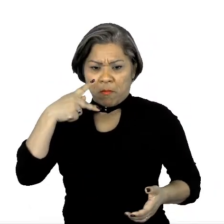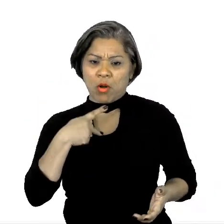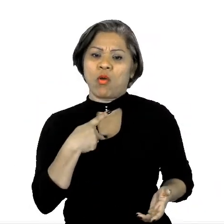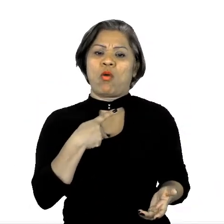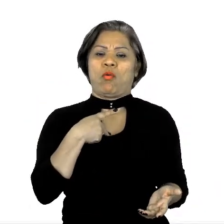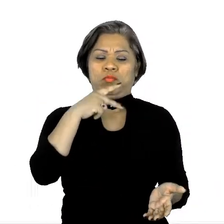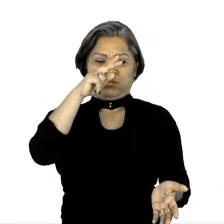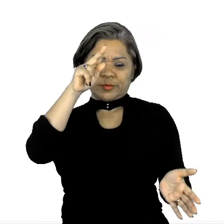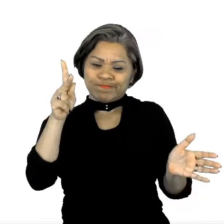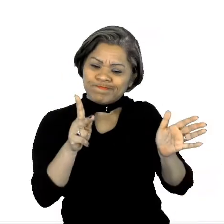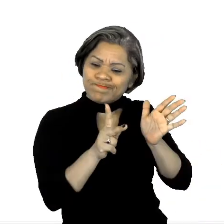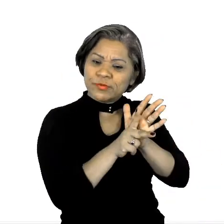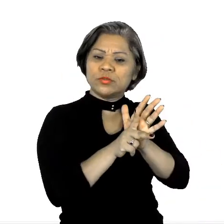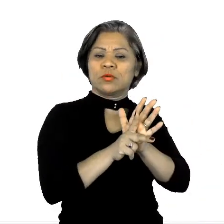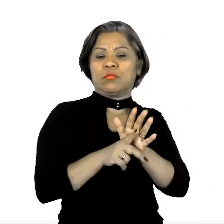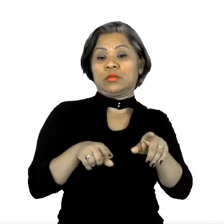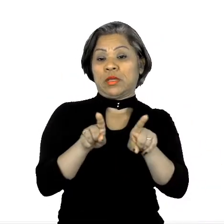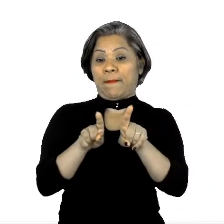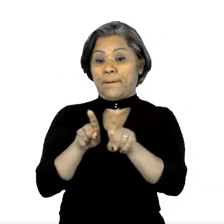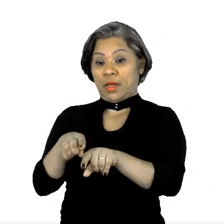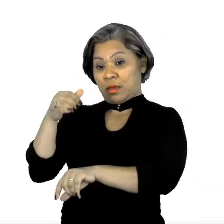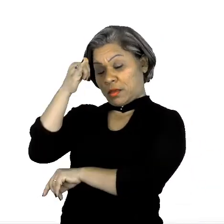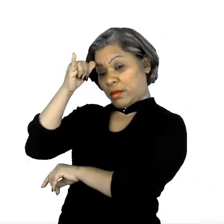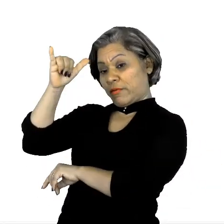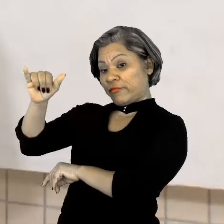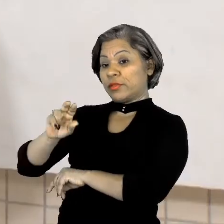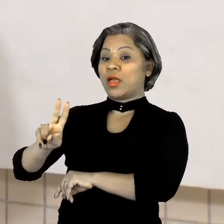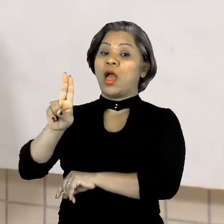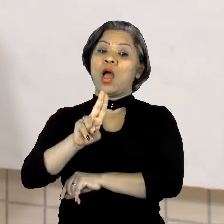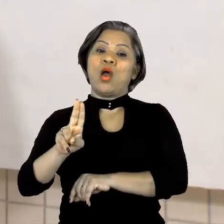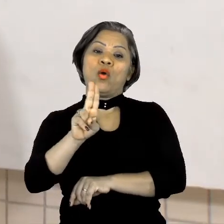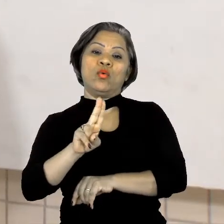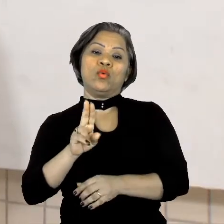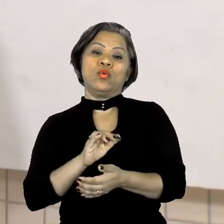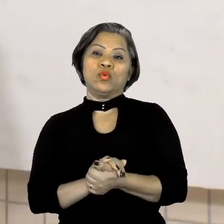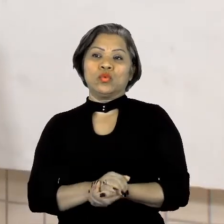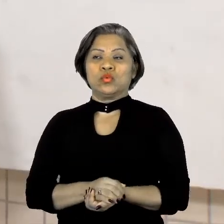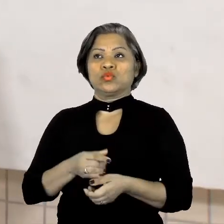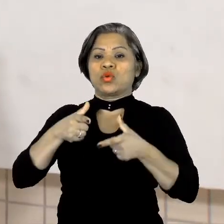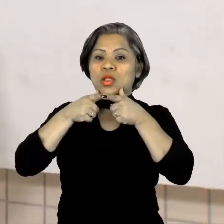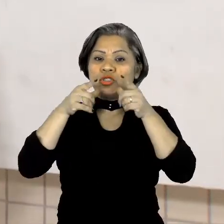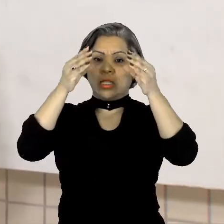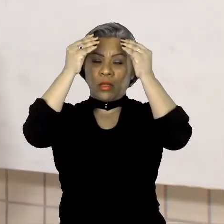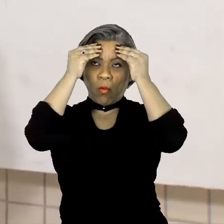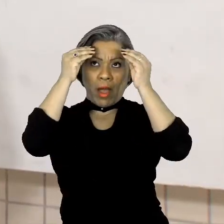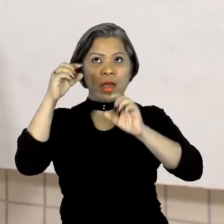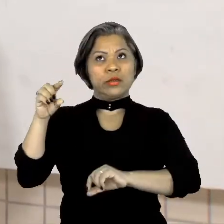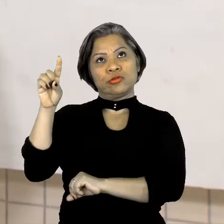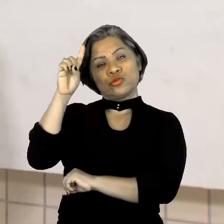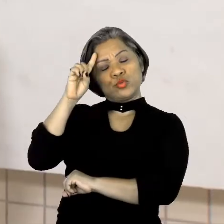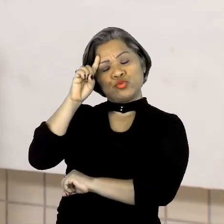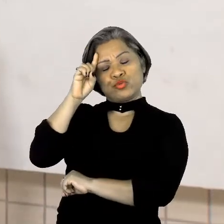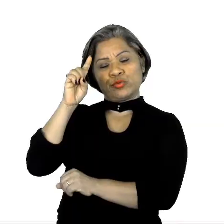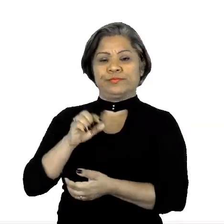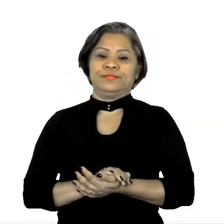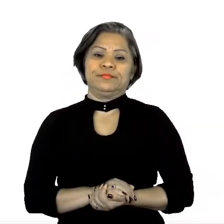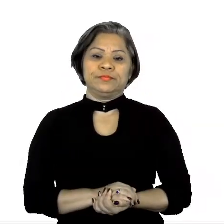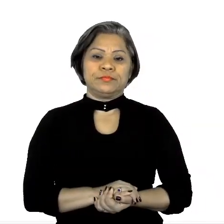impessoalidade, bem como evitar o uso de expressões coloquiais, a linguagem usada no dia a dia,